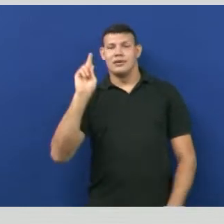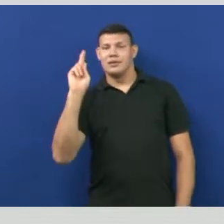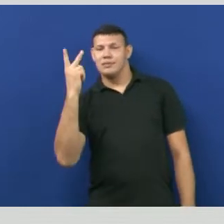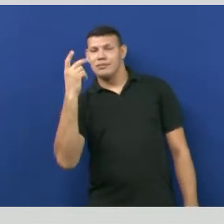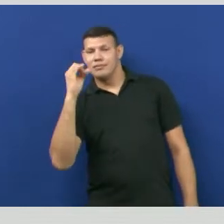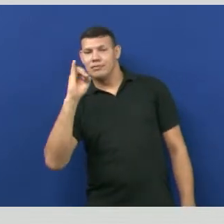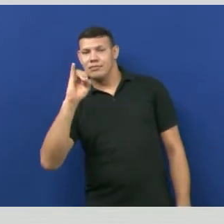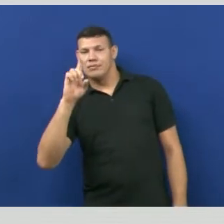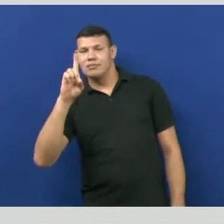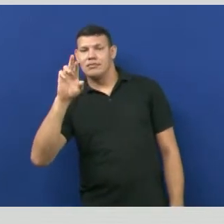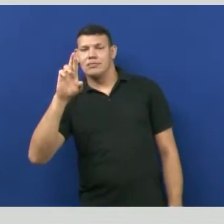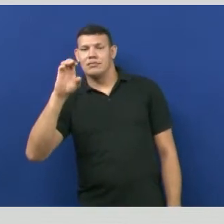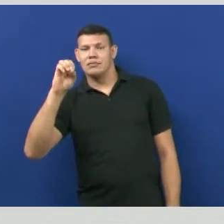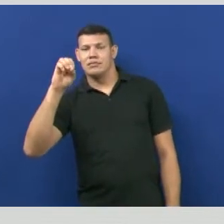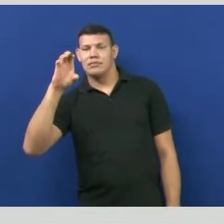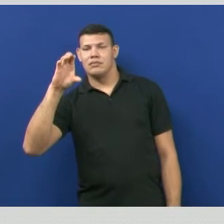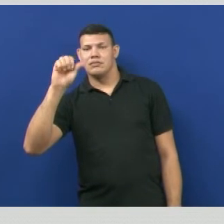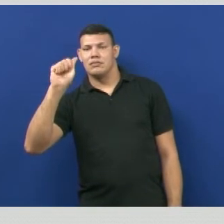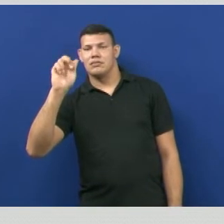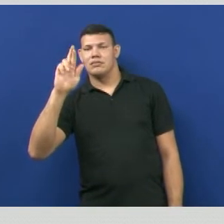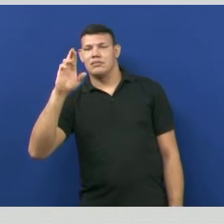hidrocarbonetos.